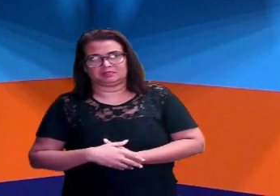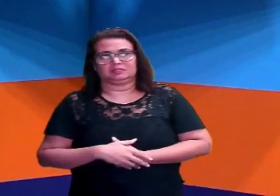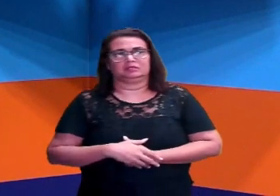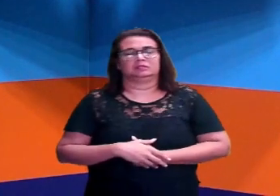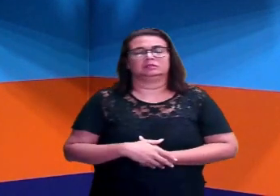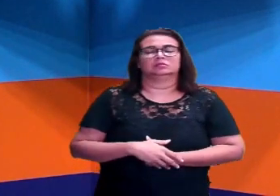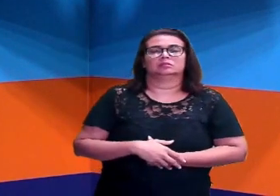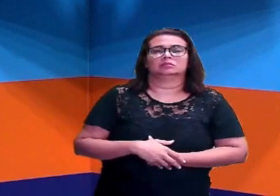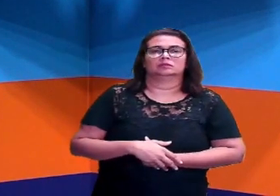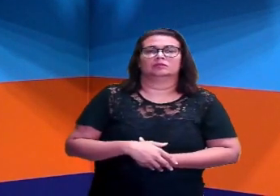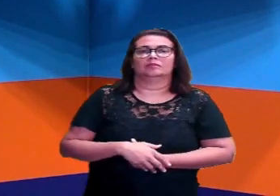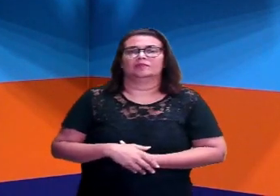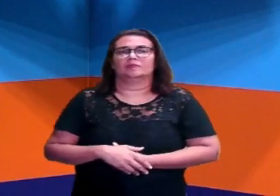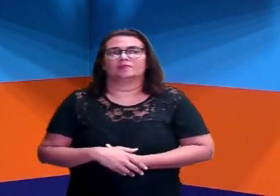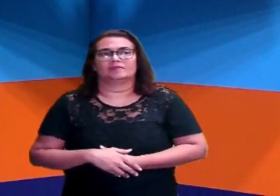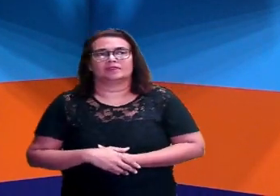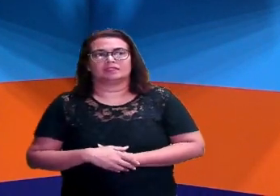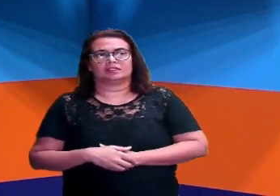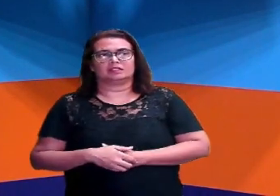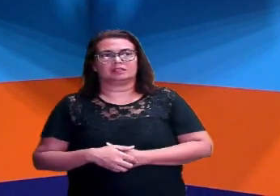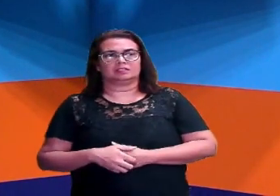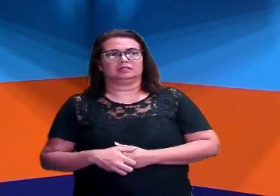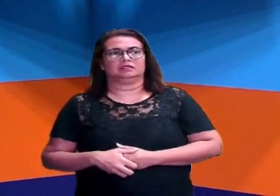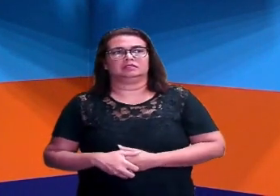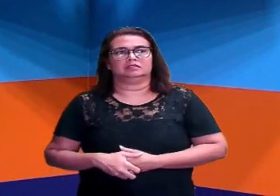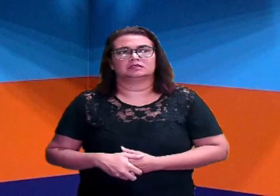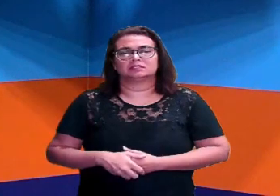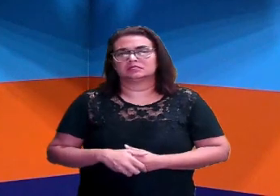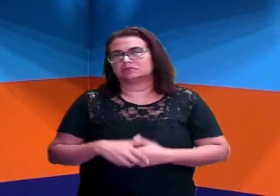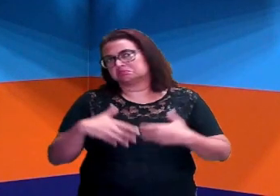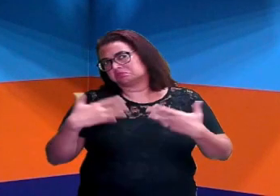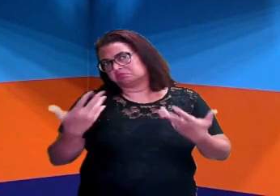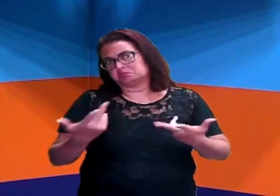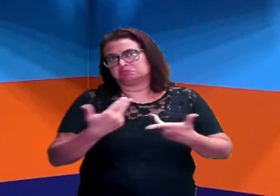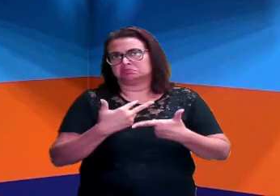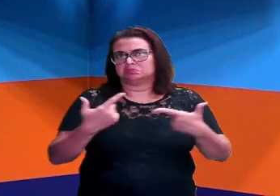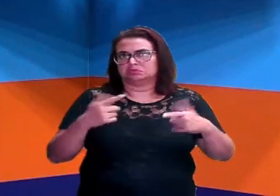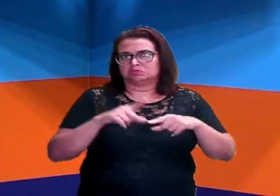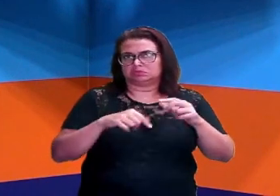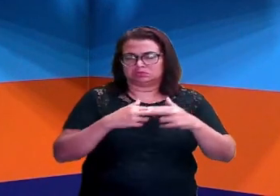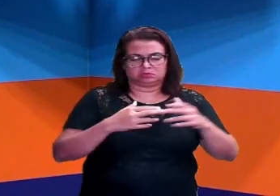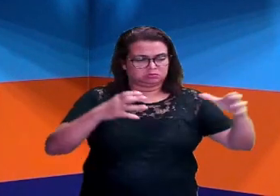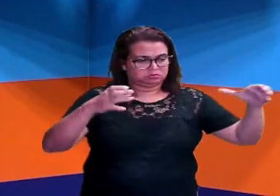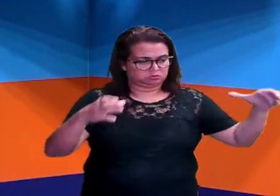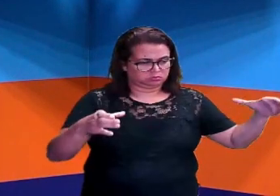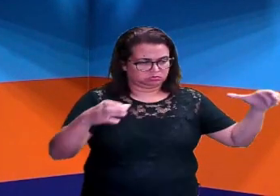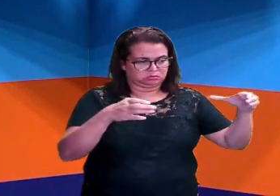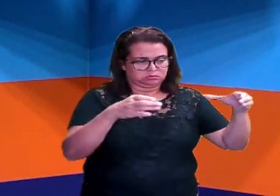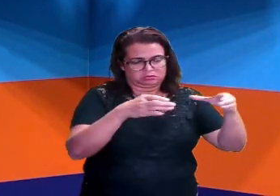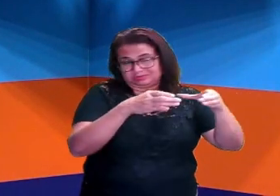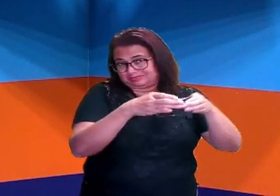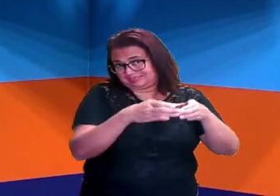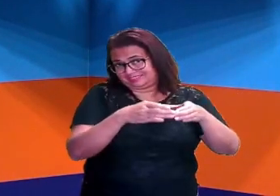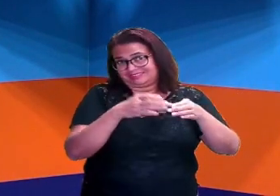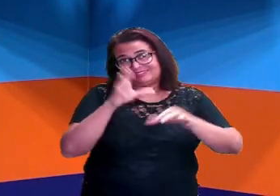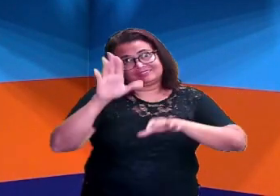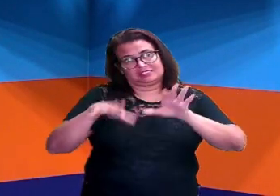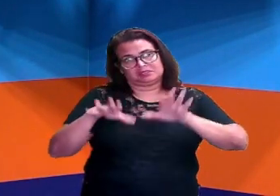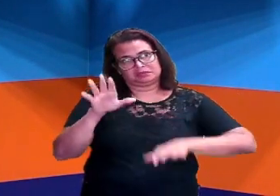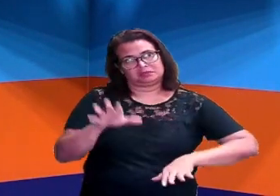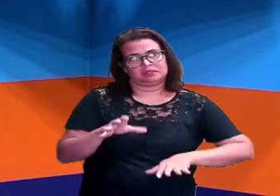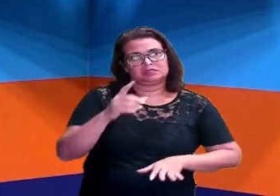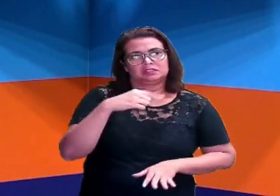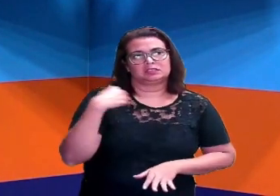outro objeto, de um recipiente, né? E outras informações. Medimos porque temos